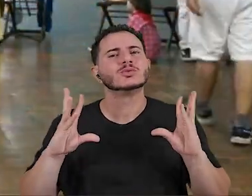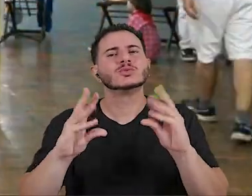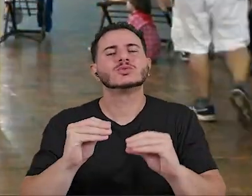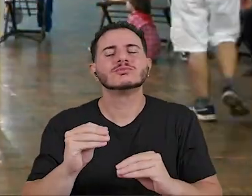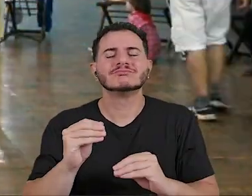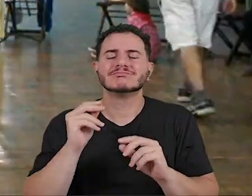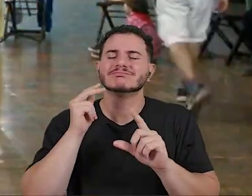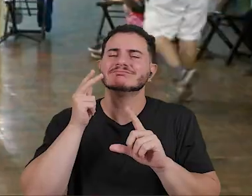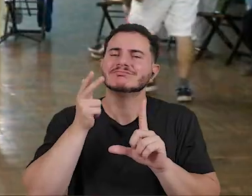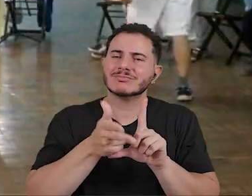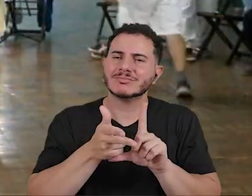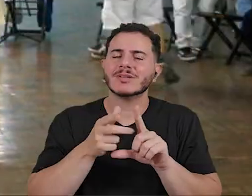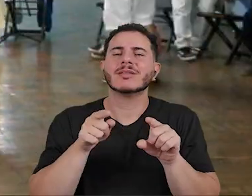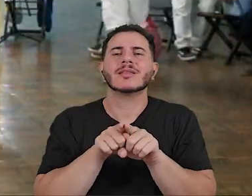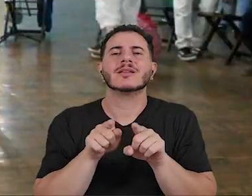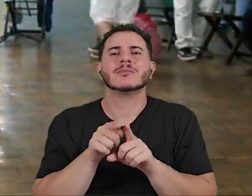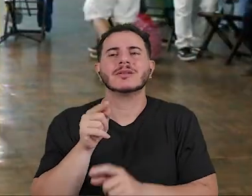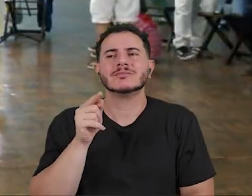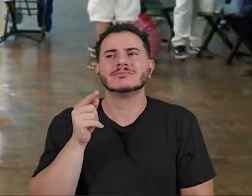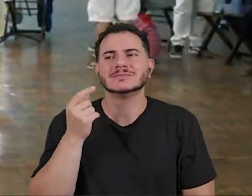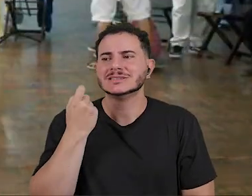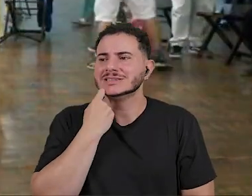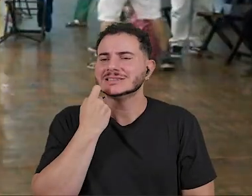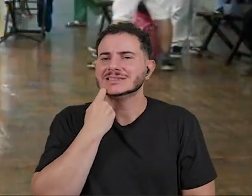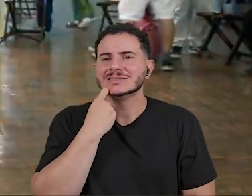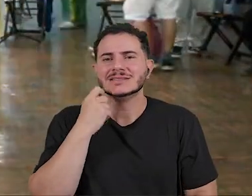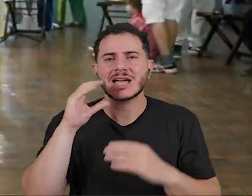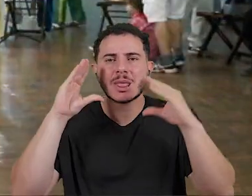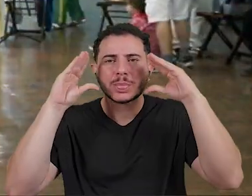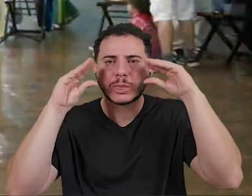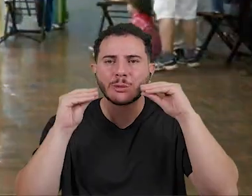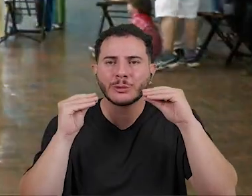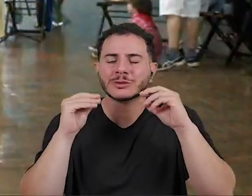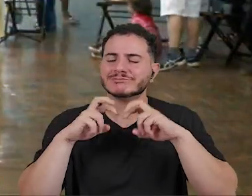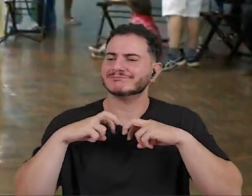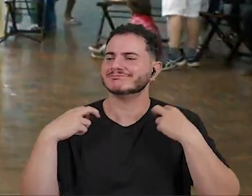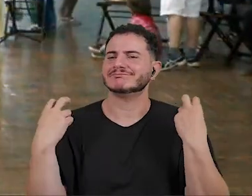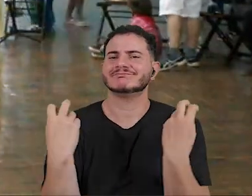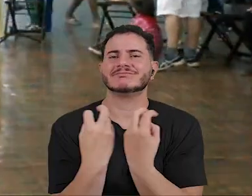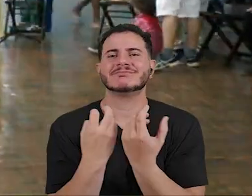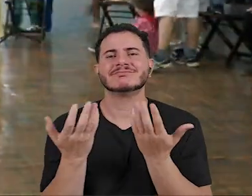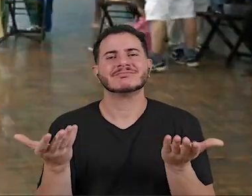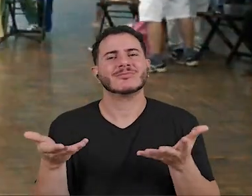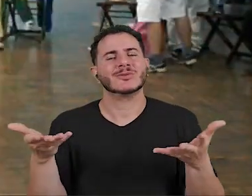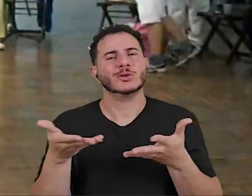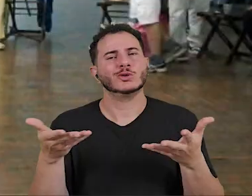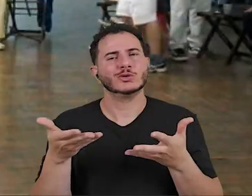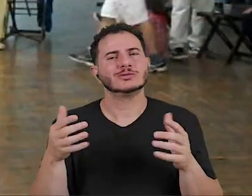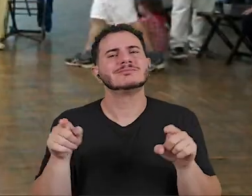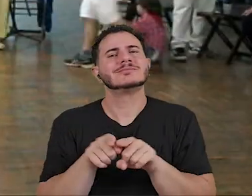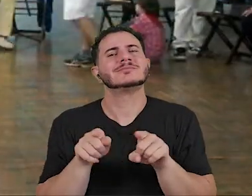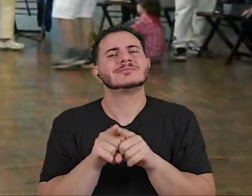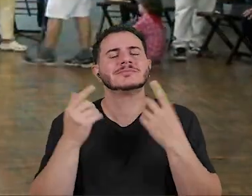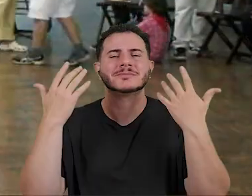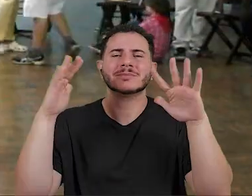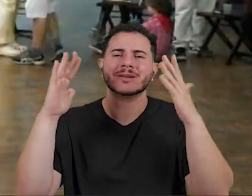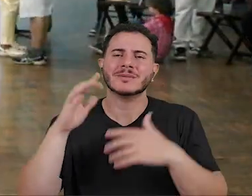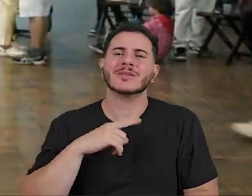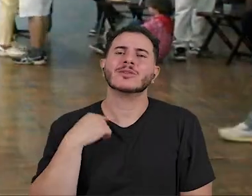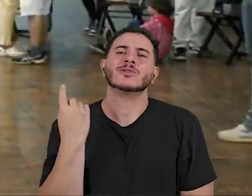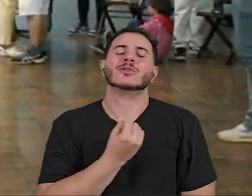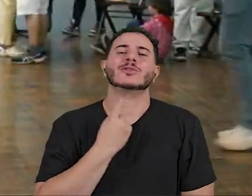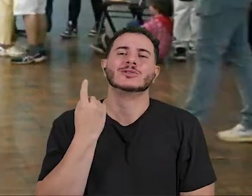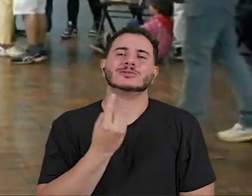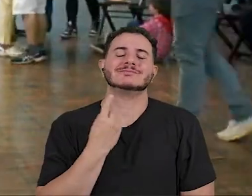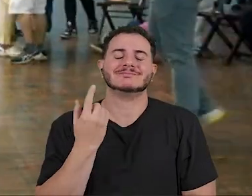fazer parte dessa roda de conversa. Parabéns pra gente, pra todo mundo. Manu, fala da